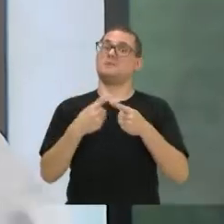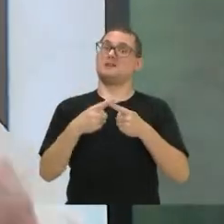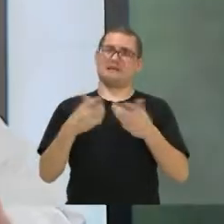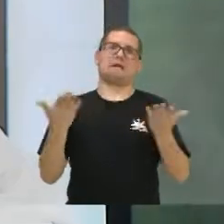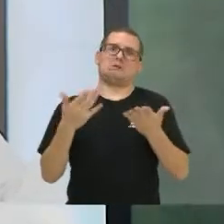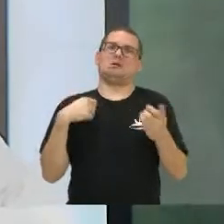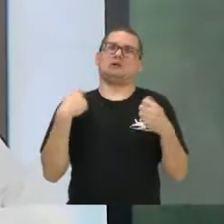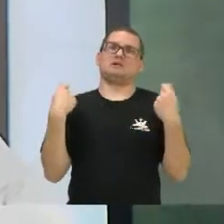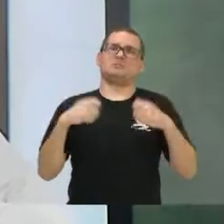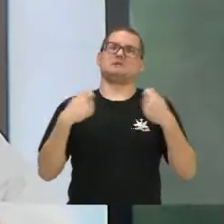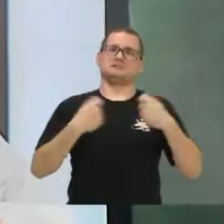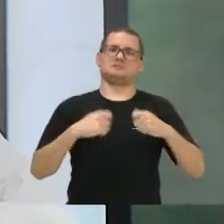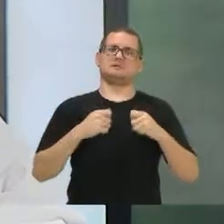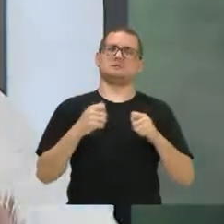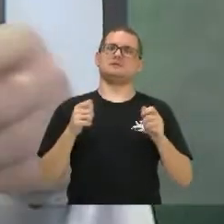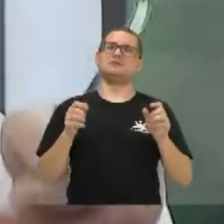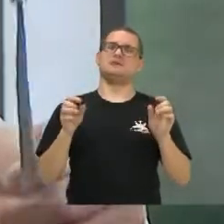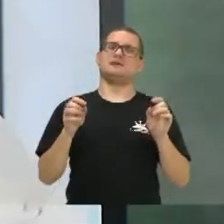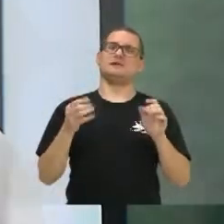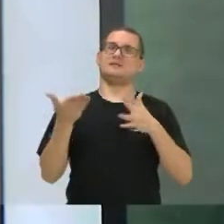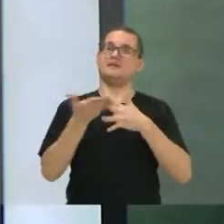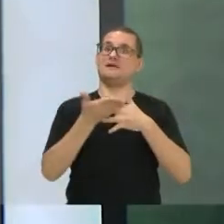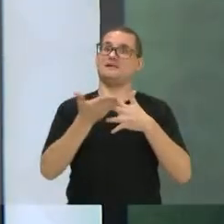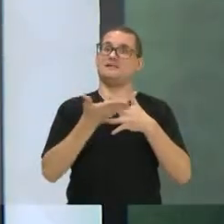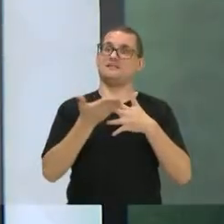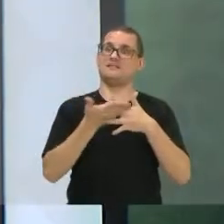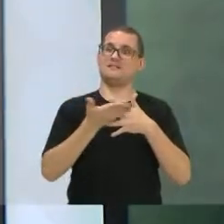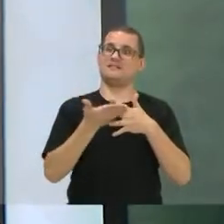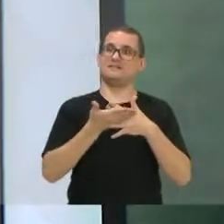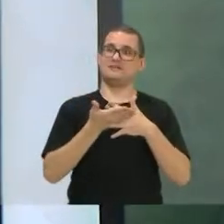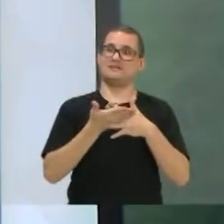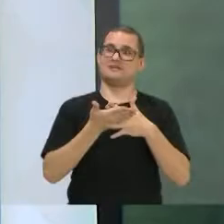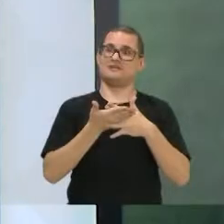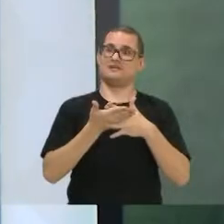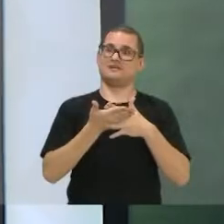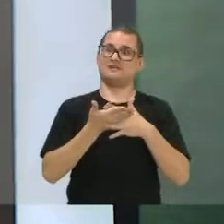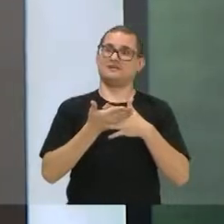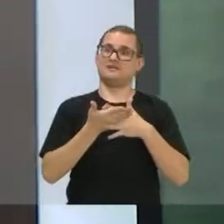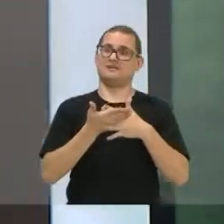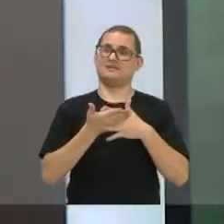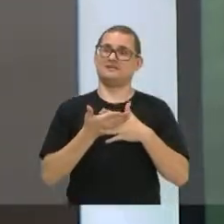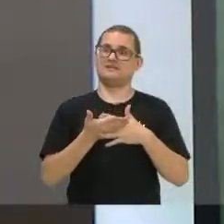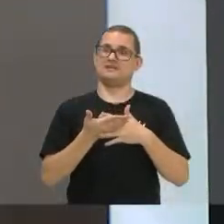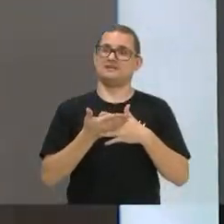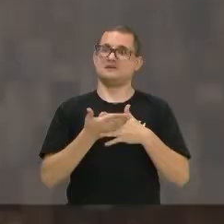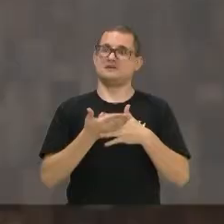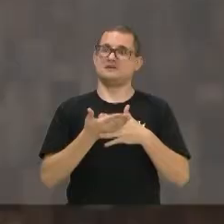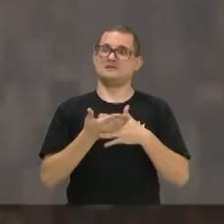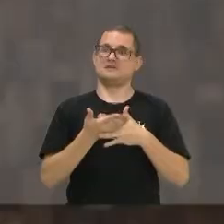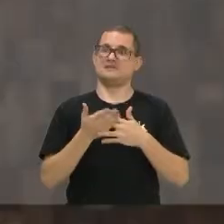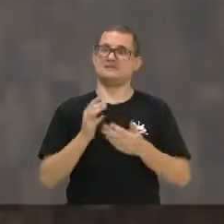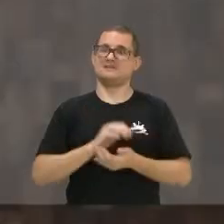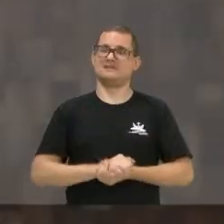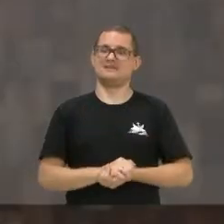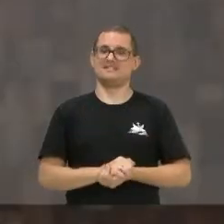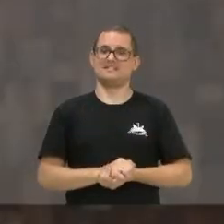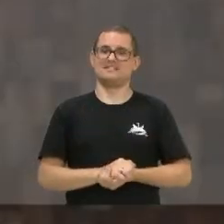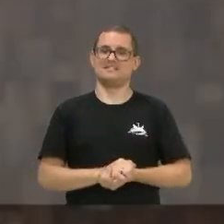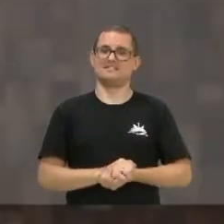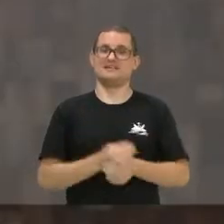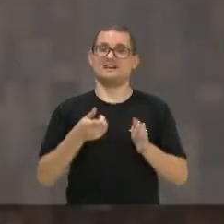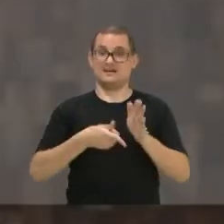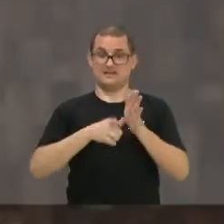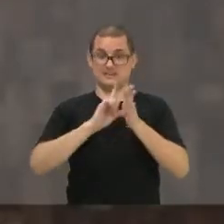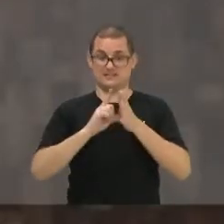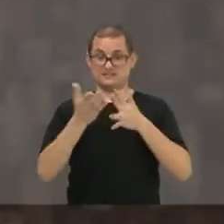agora serei medido para ficar de fora melhor comportar antes